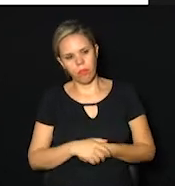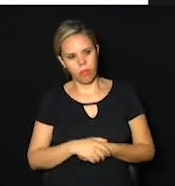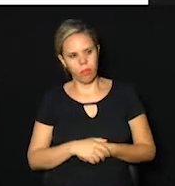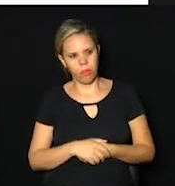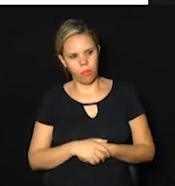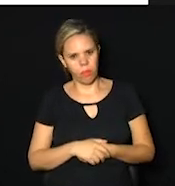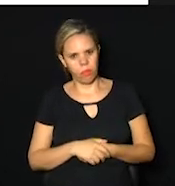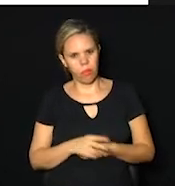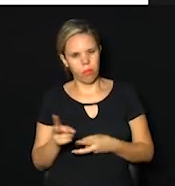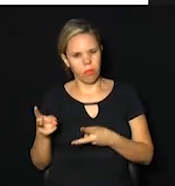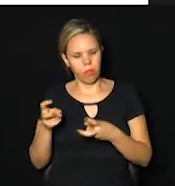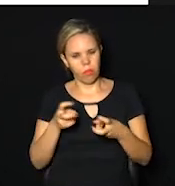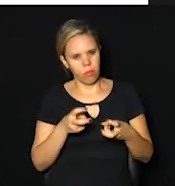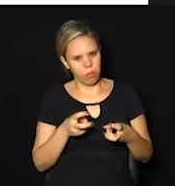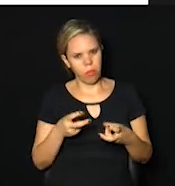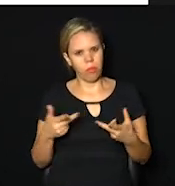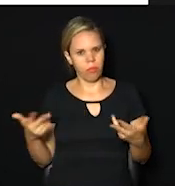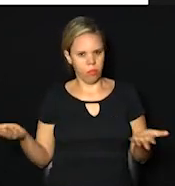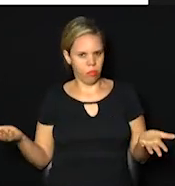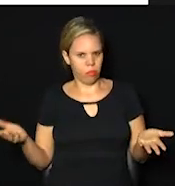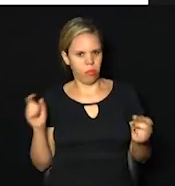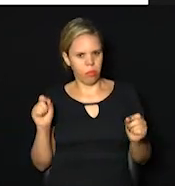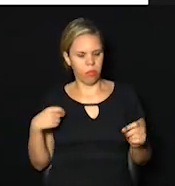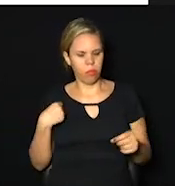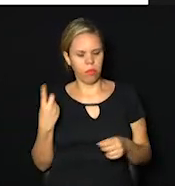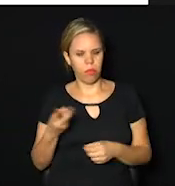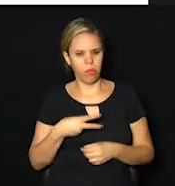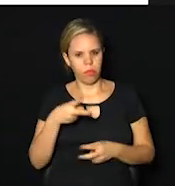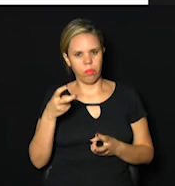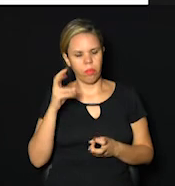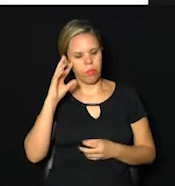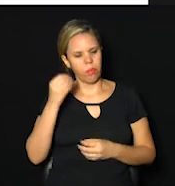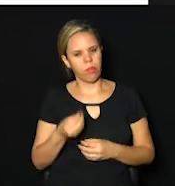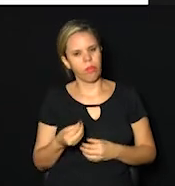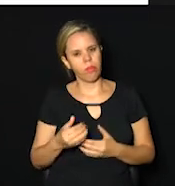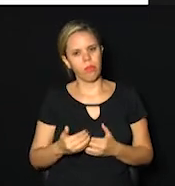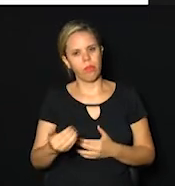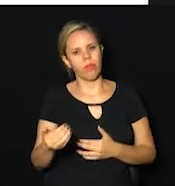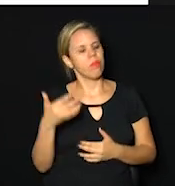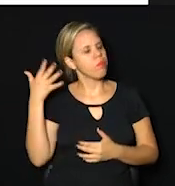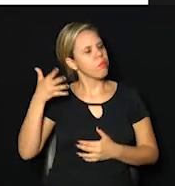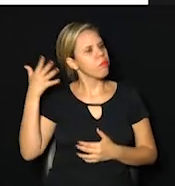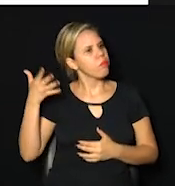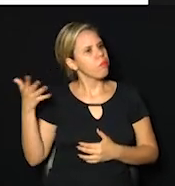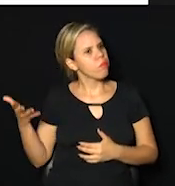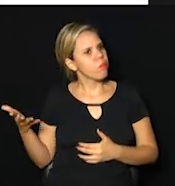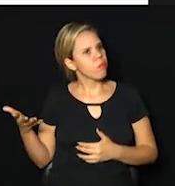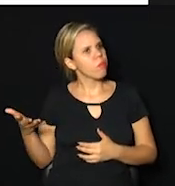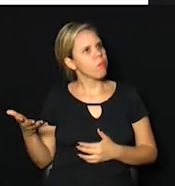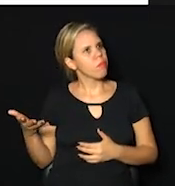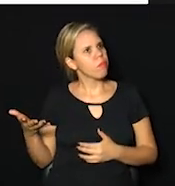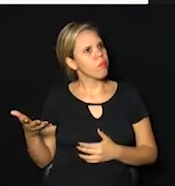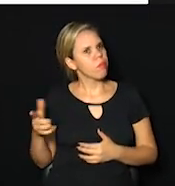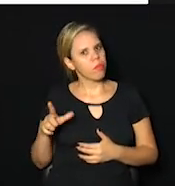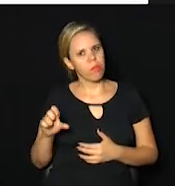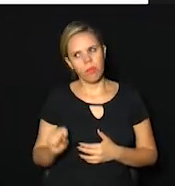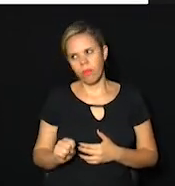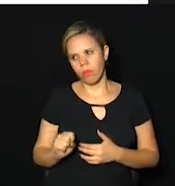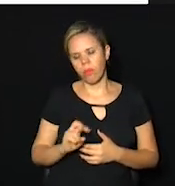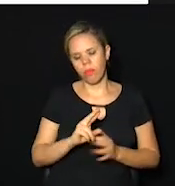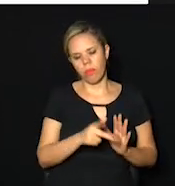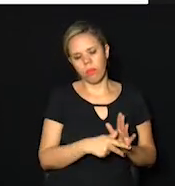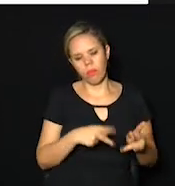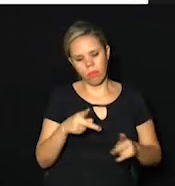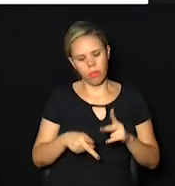de observação, mas o que a gente vai entender nas próximas palestras, tanto com o Lucas Pimenta, quanto com o Rodrigo